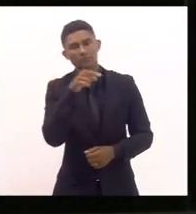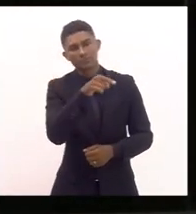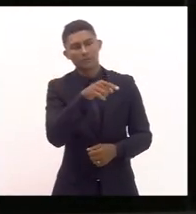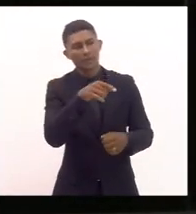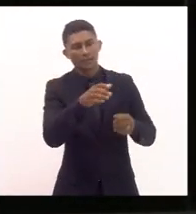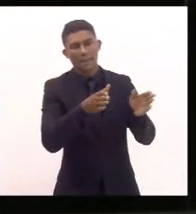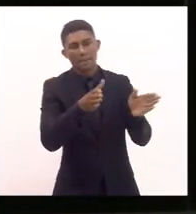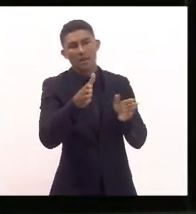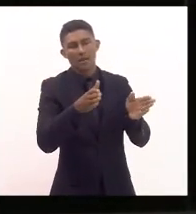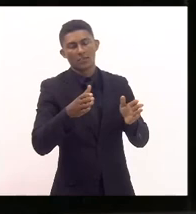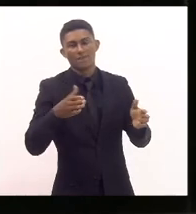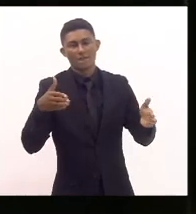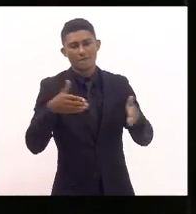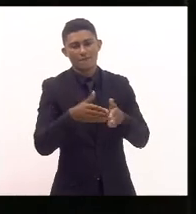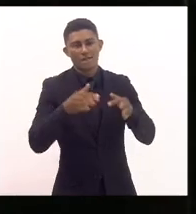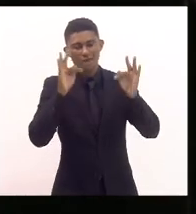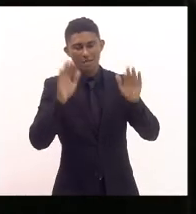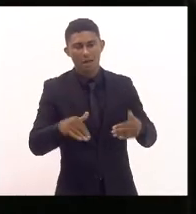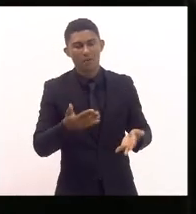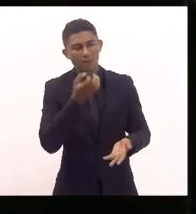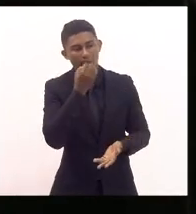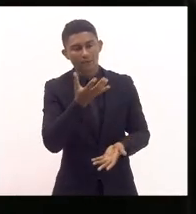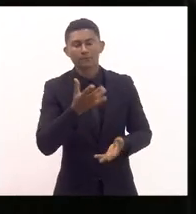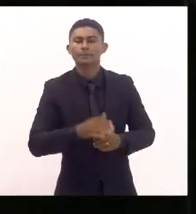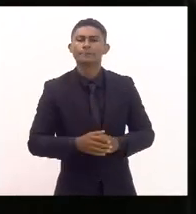quanto o expediente final seu